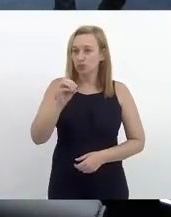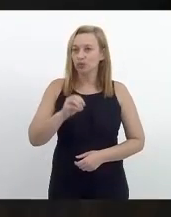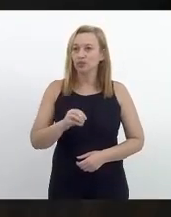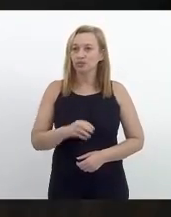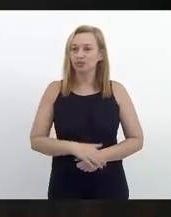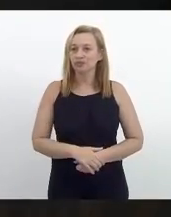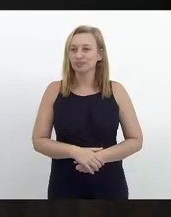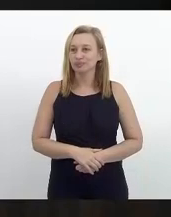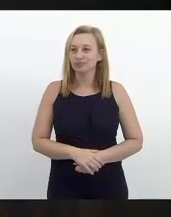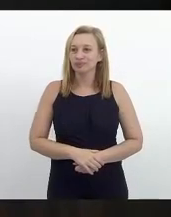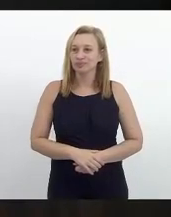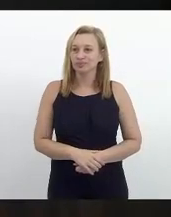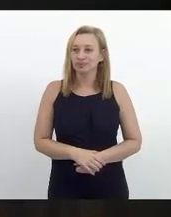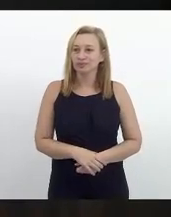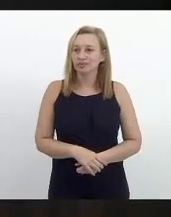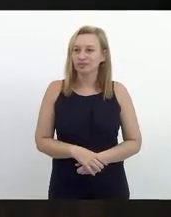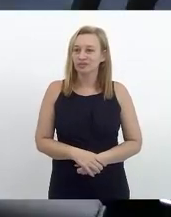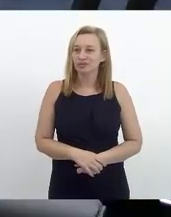Deputado Tia Ju.